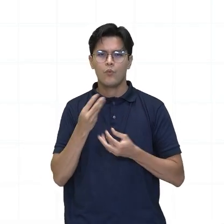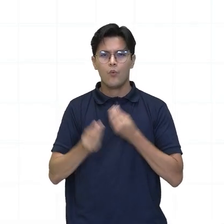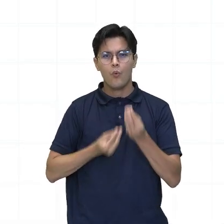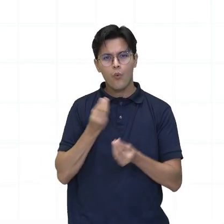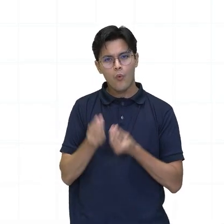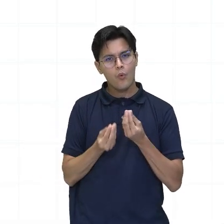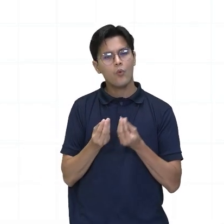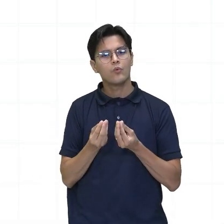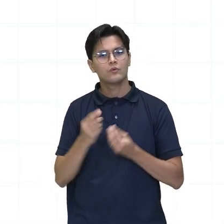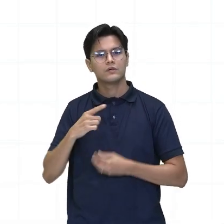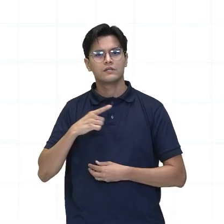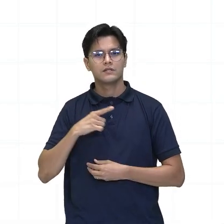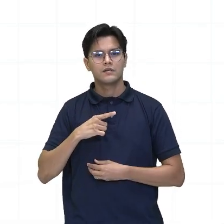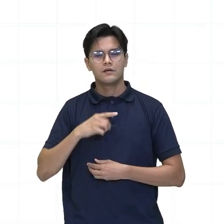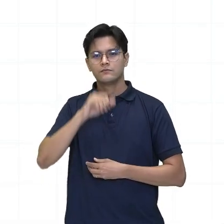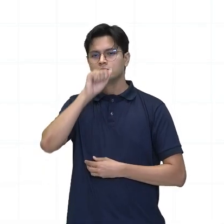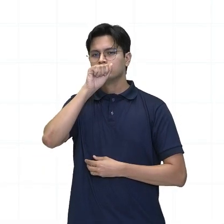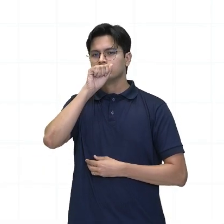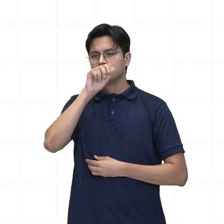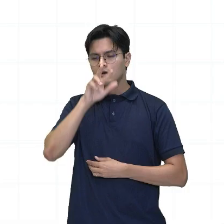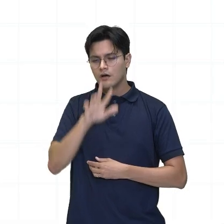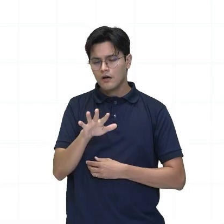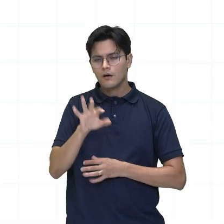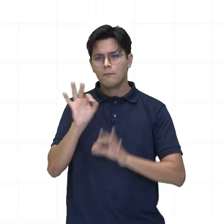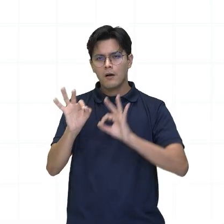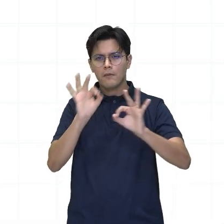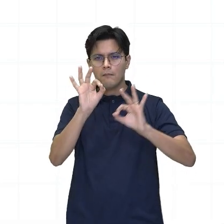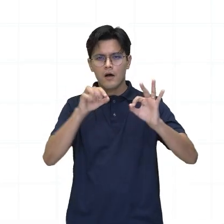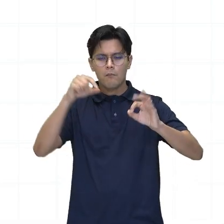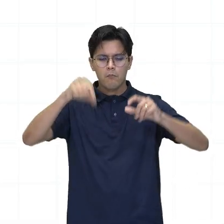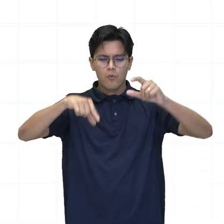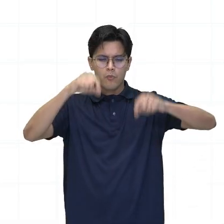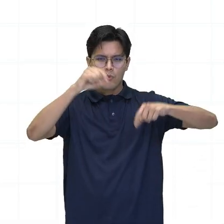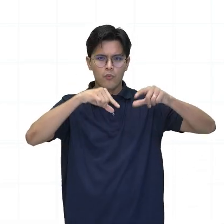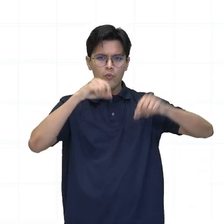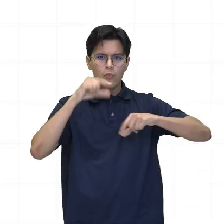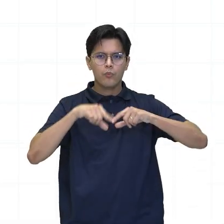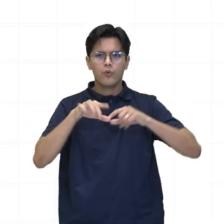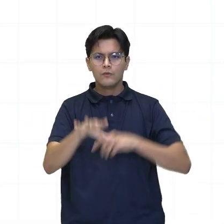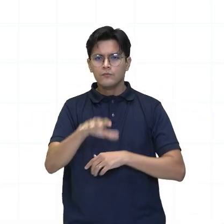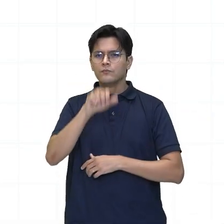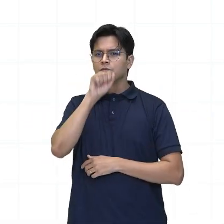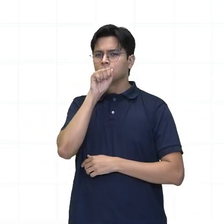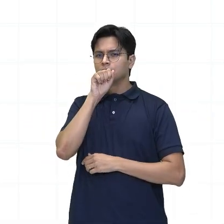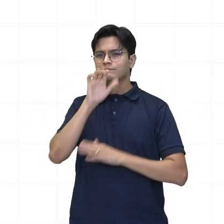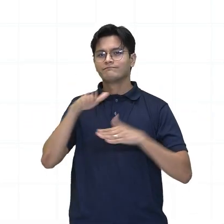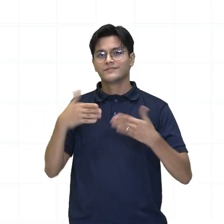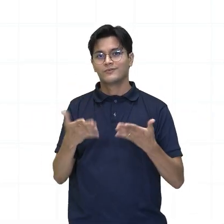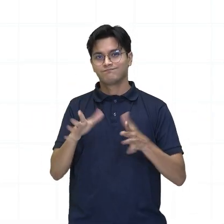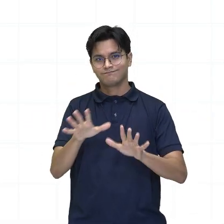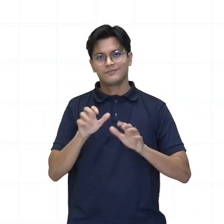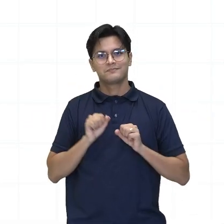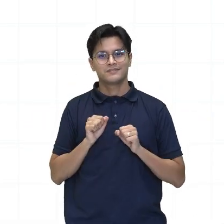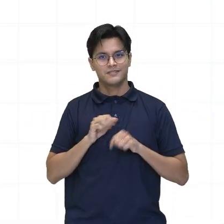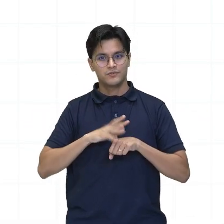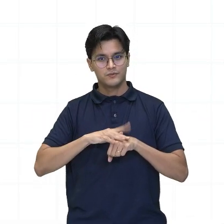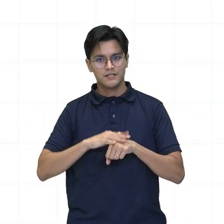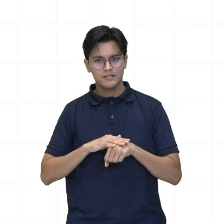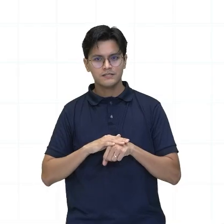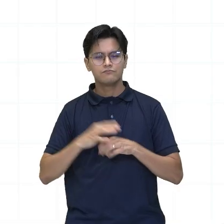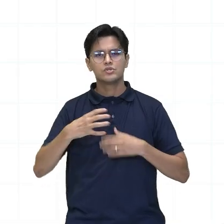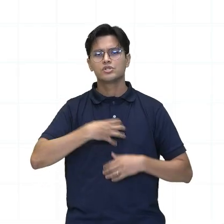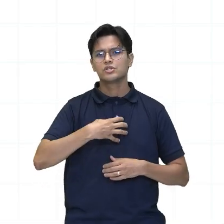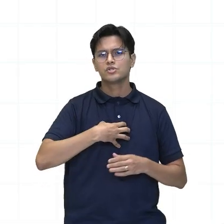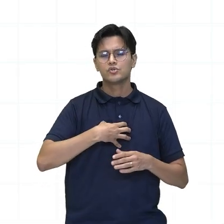por gotículas, né? E como sinais e sintomas, nós temos febre muito intensa, né? Em